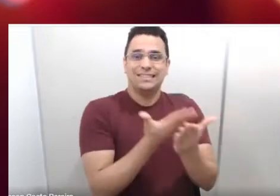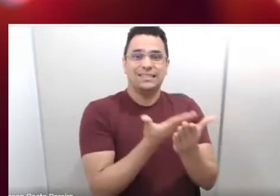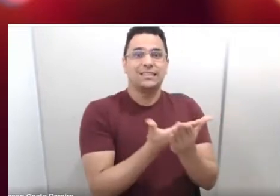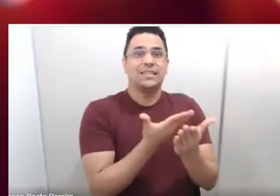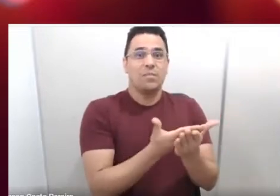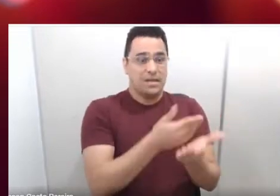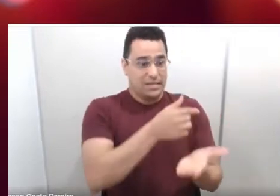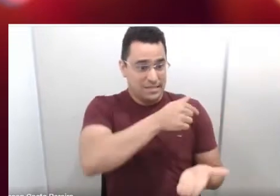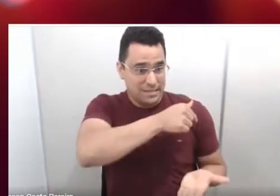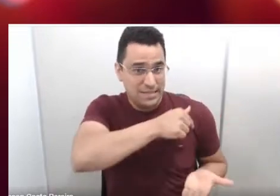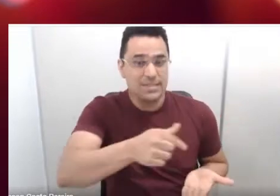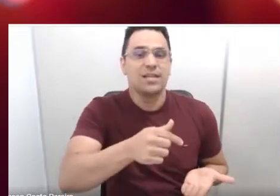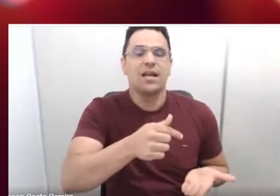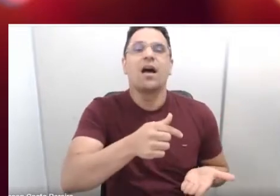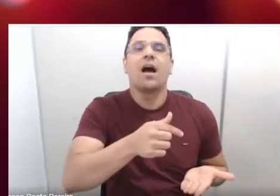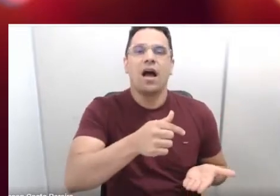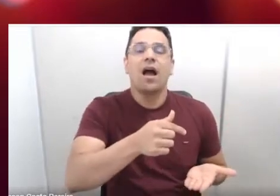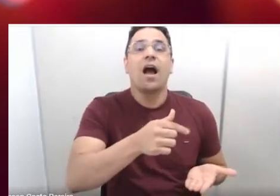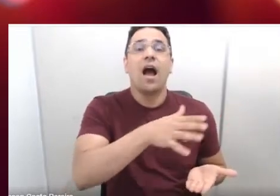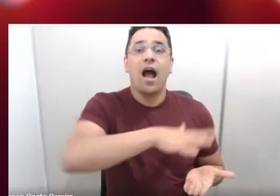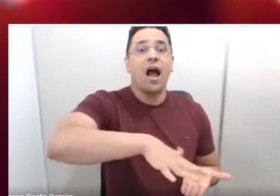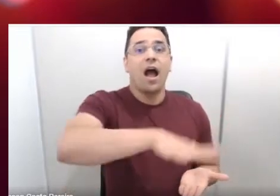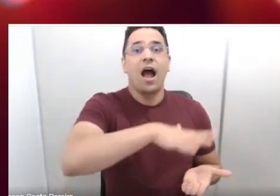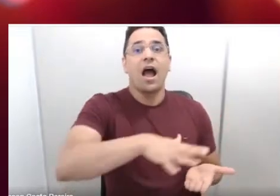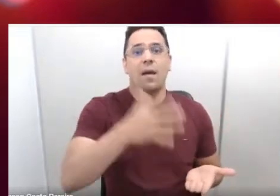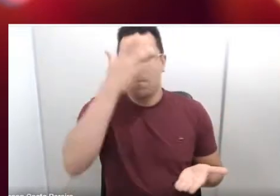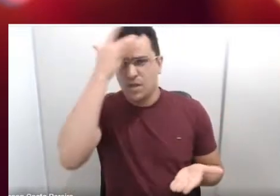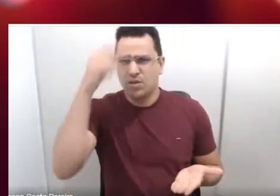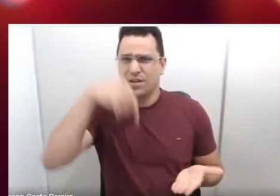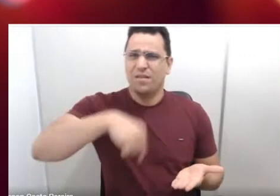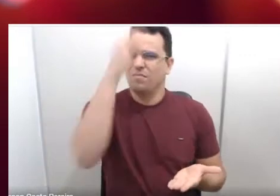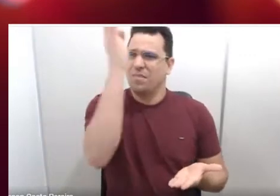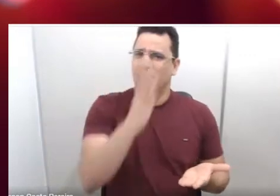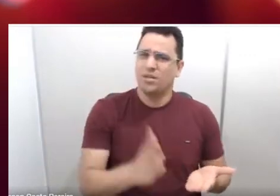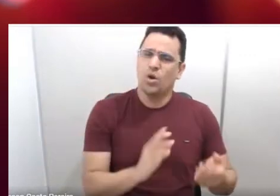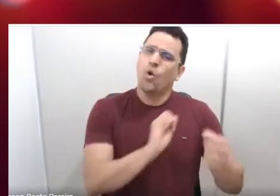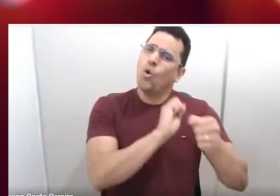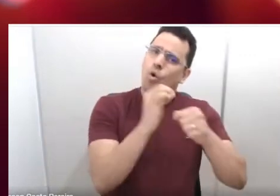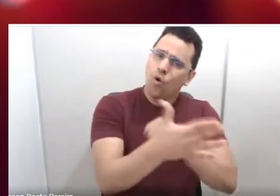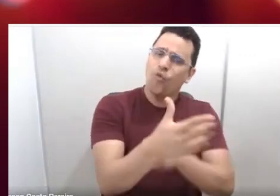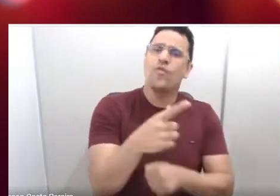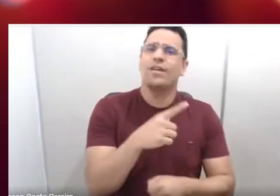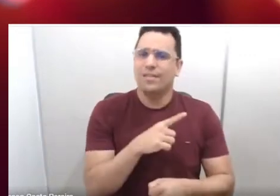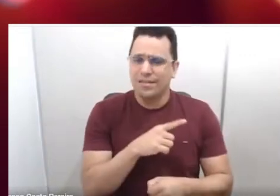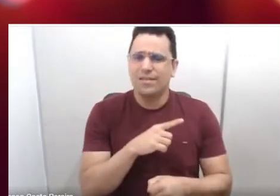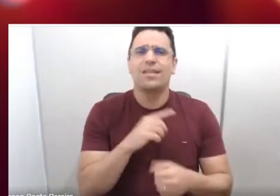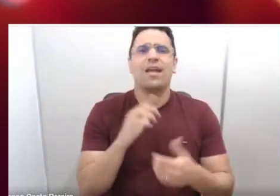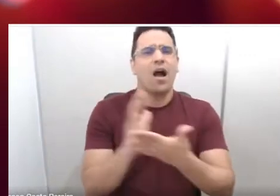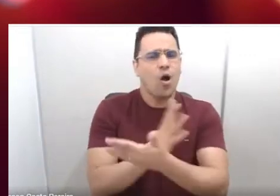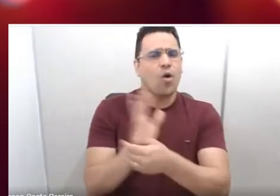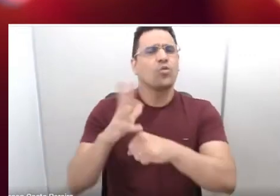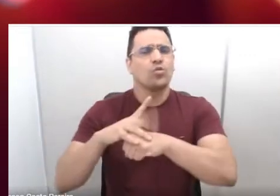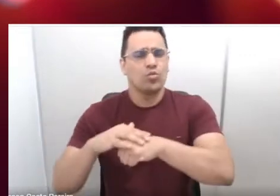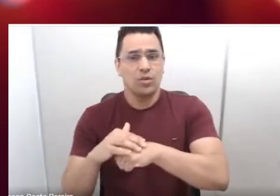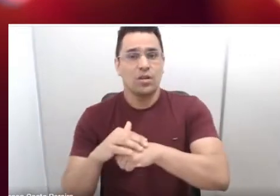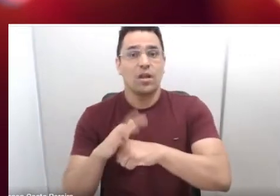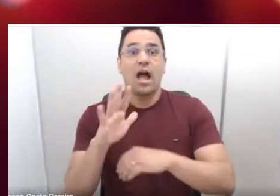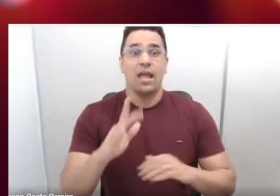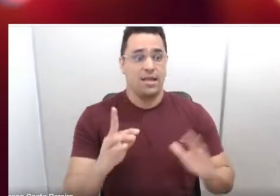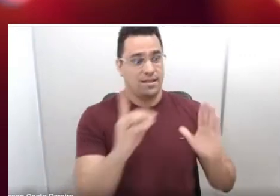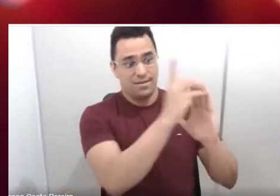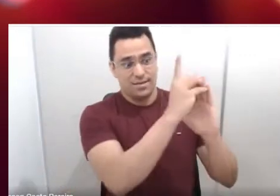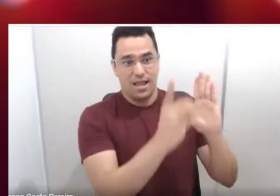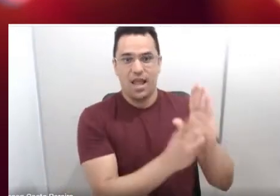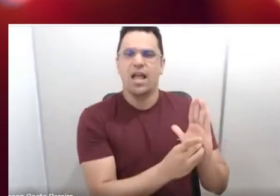semana de aula quando já tinha casos de Covid no Brasil, enfim, mas quando a gente tem o primeiro decreto, né, os decretos